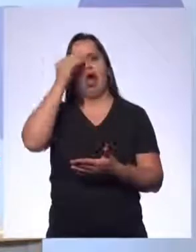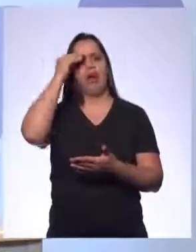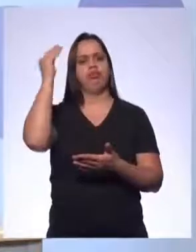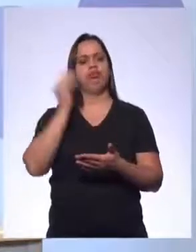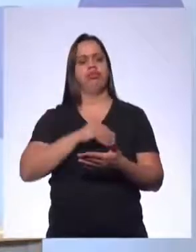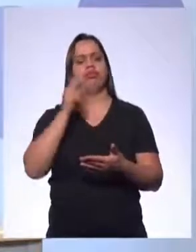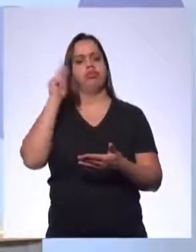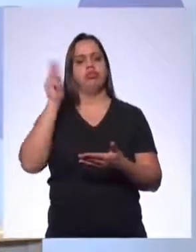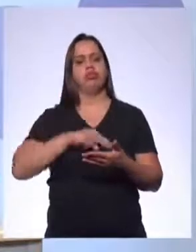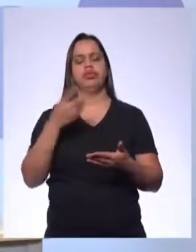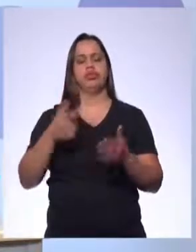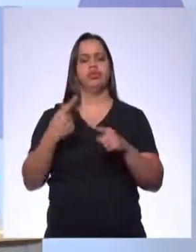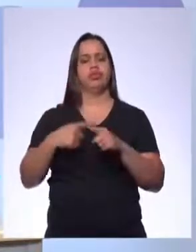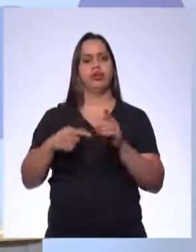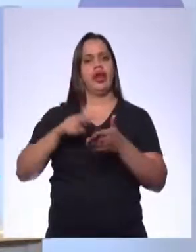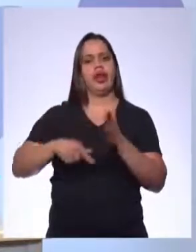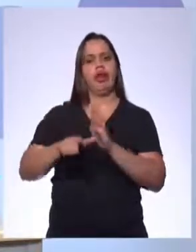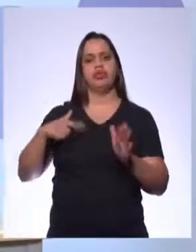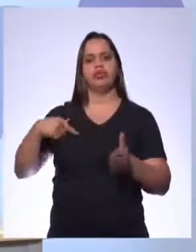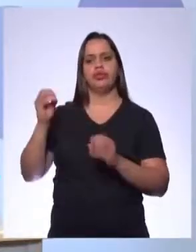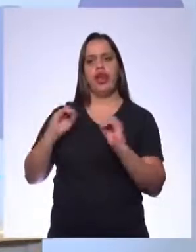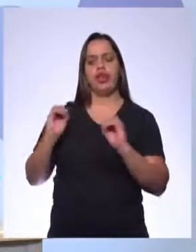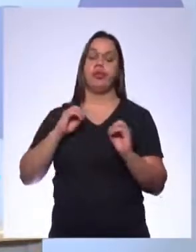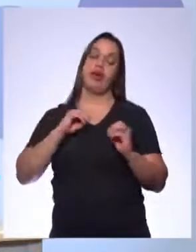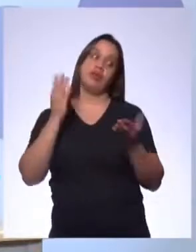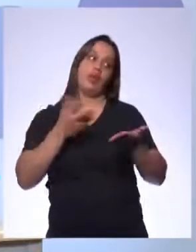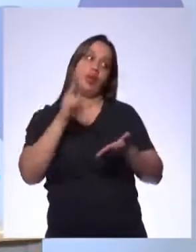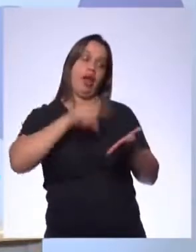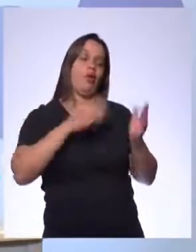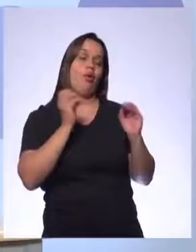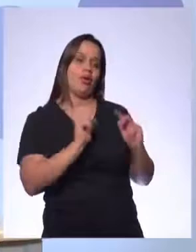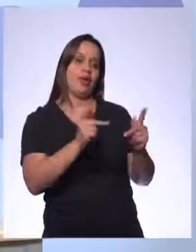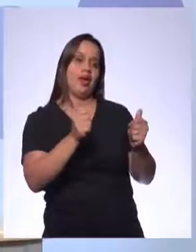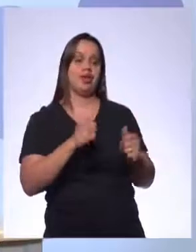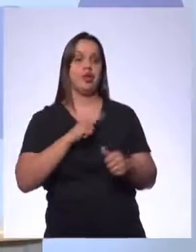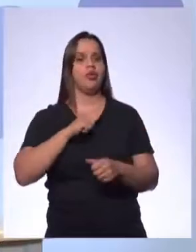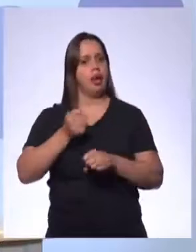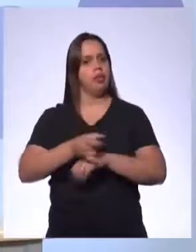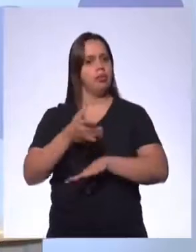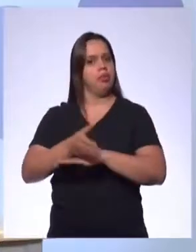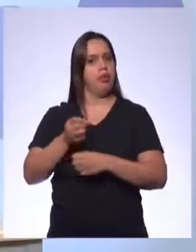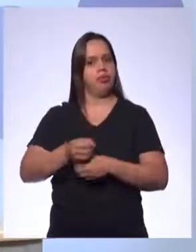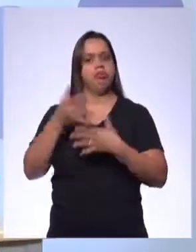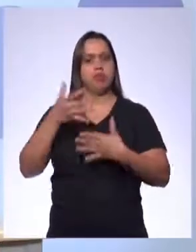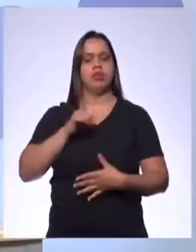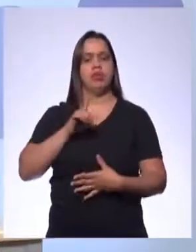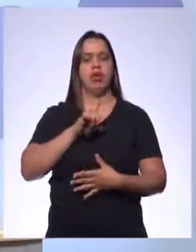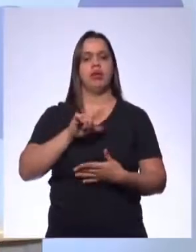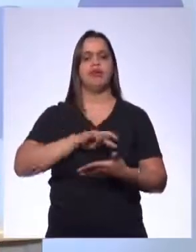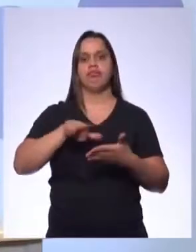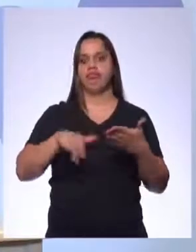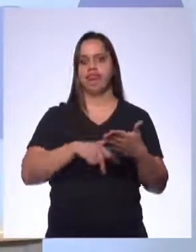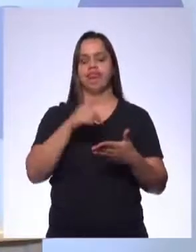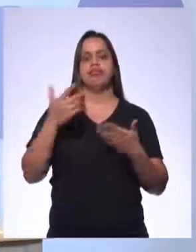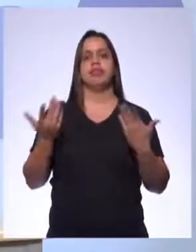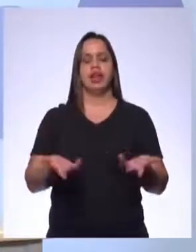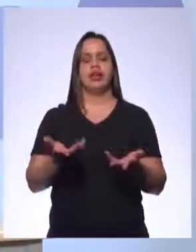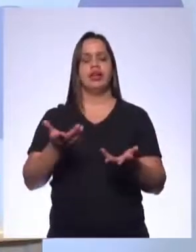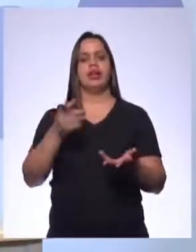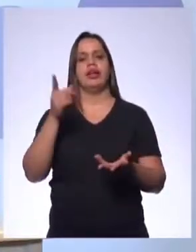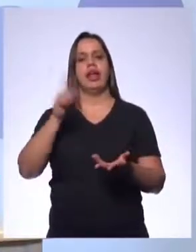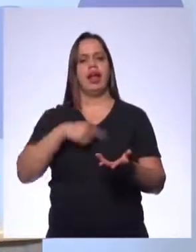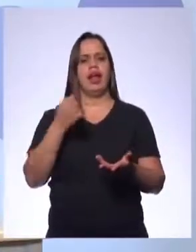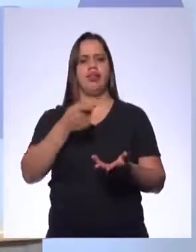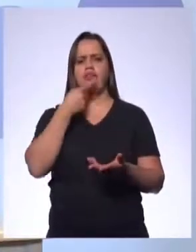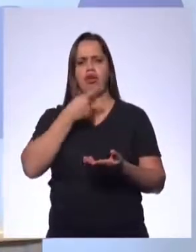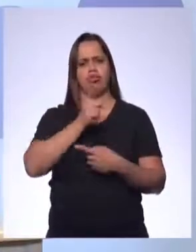não vi o anterior, mas eu li esse daqui, tá bom? Olha, tem muitas participações aqui, ó. Aí tem a negação, né?